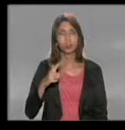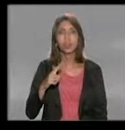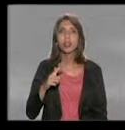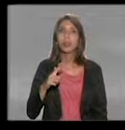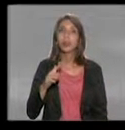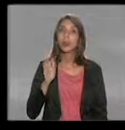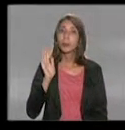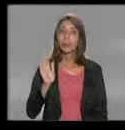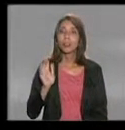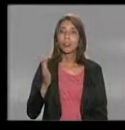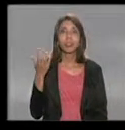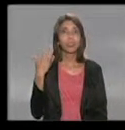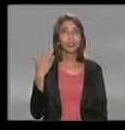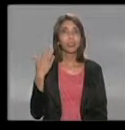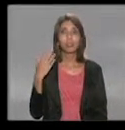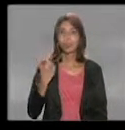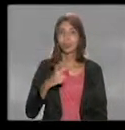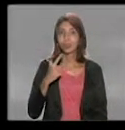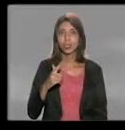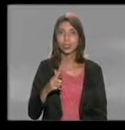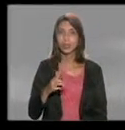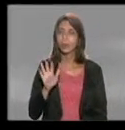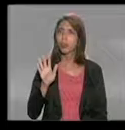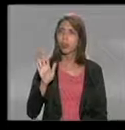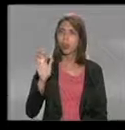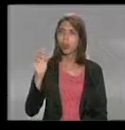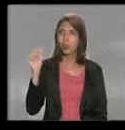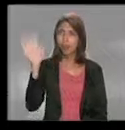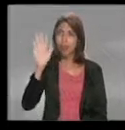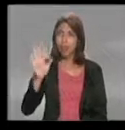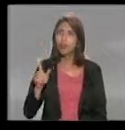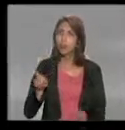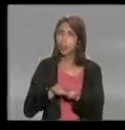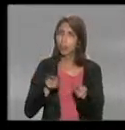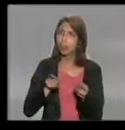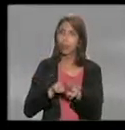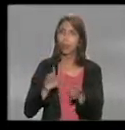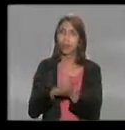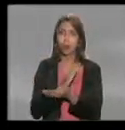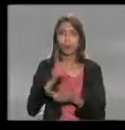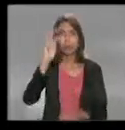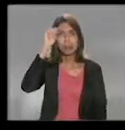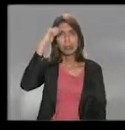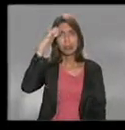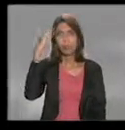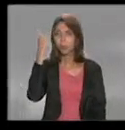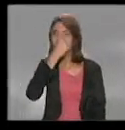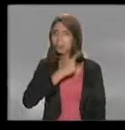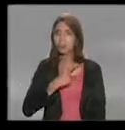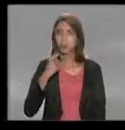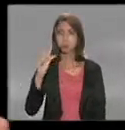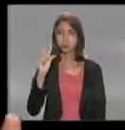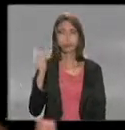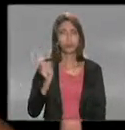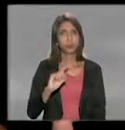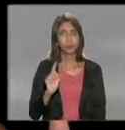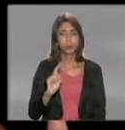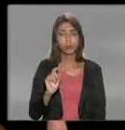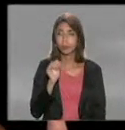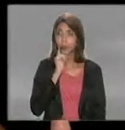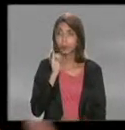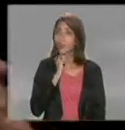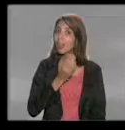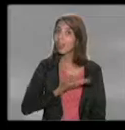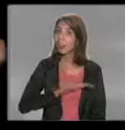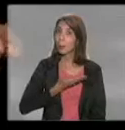antes, né, e falo beiço porque são os lábios, né, mas a palavra corrente, não numa banca séria, ela não passa por